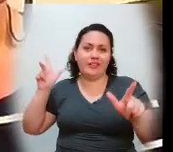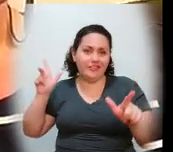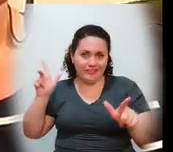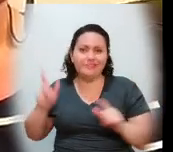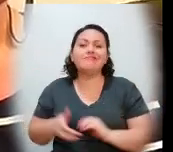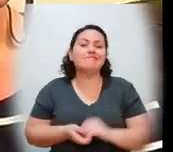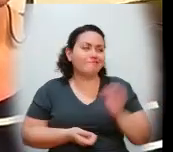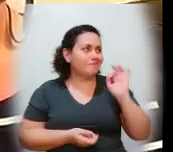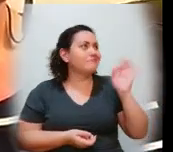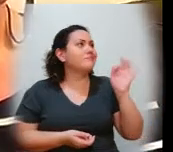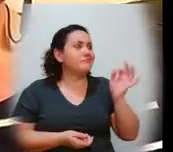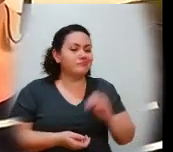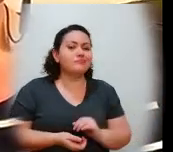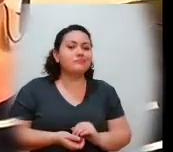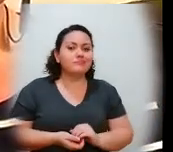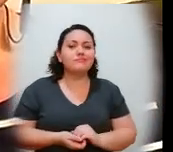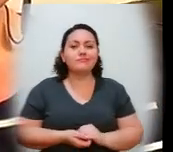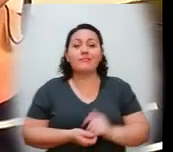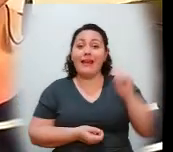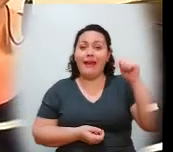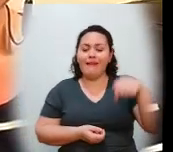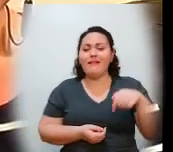Né? Essa tem um teor